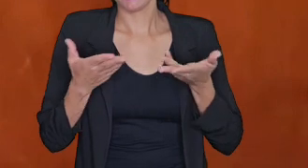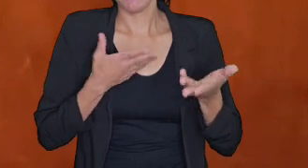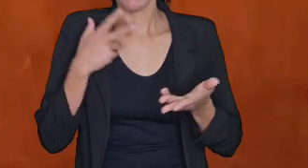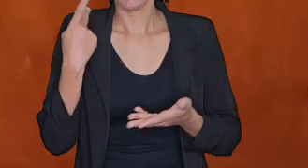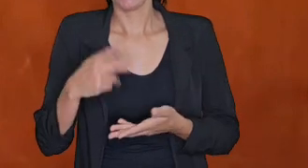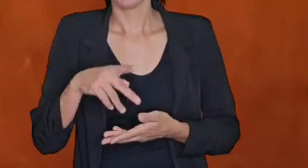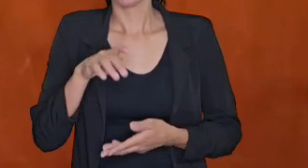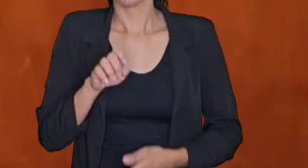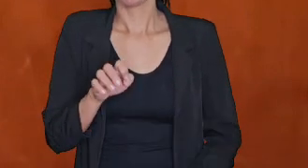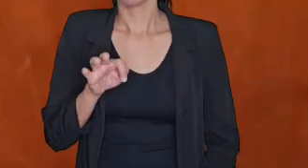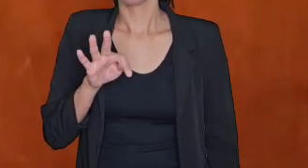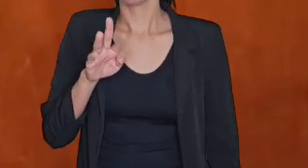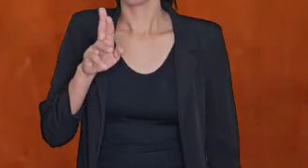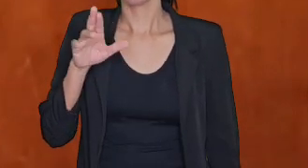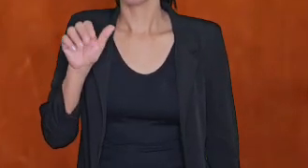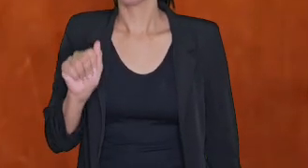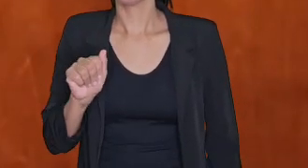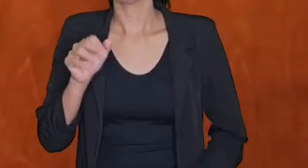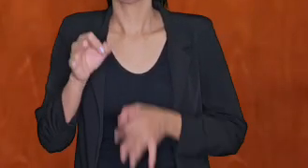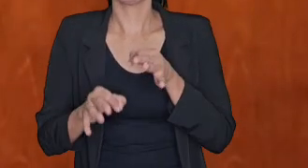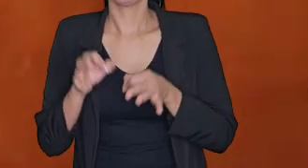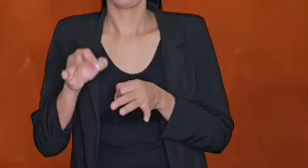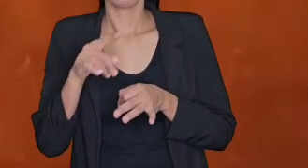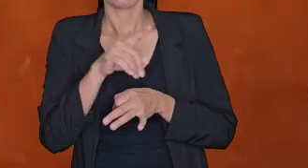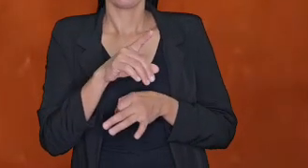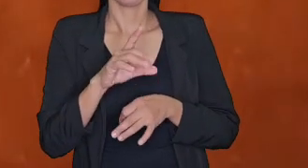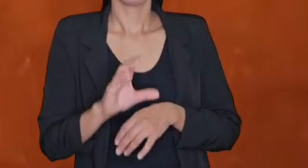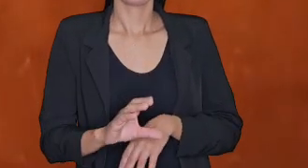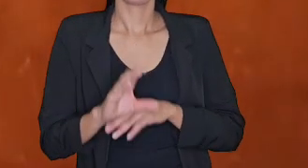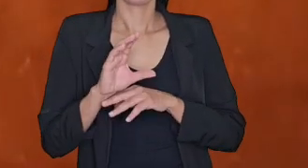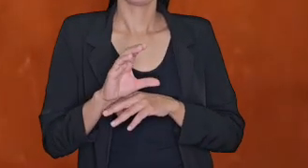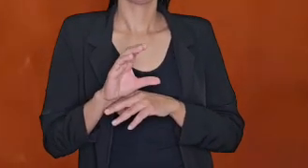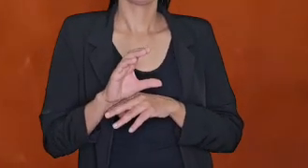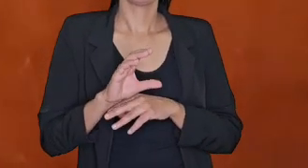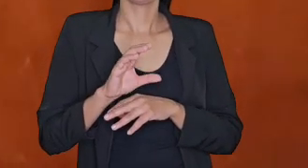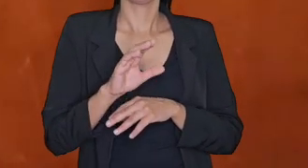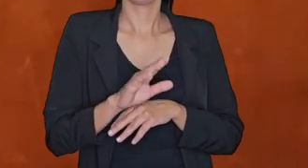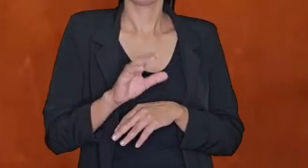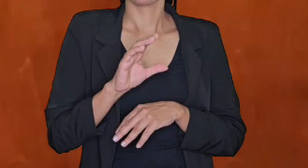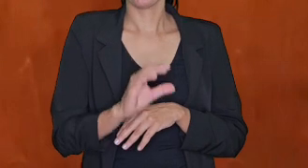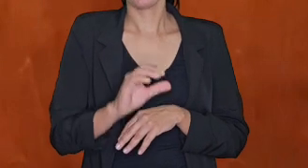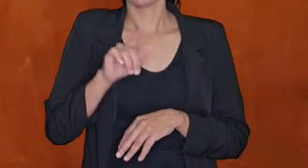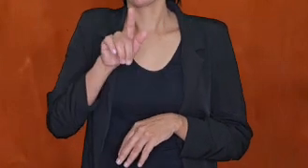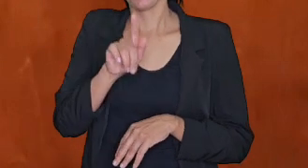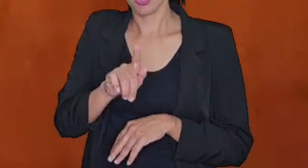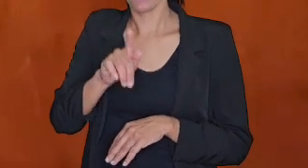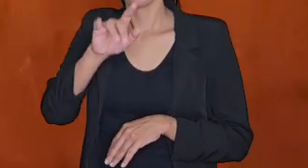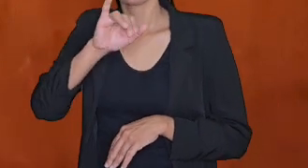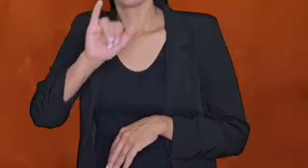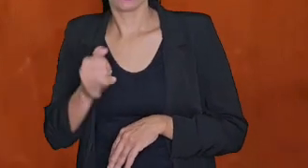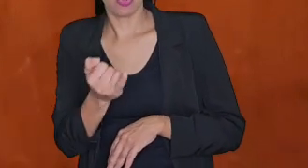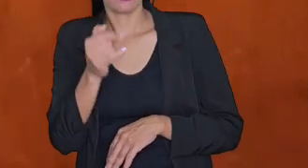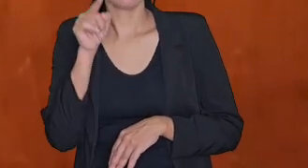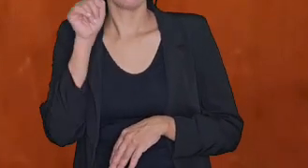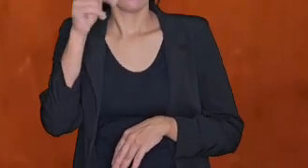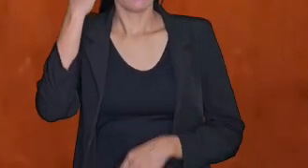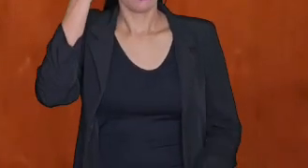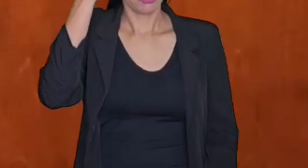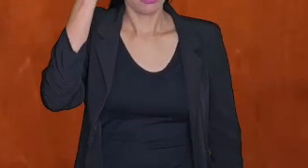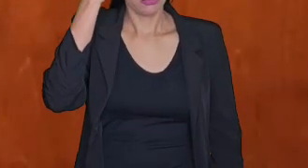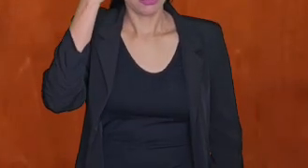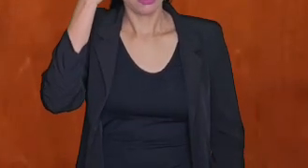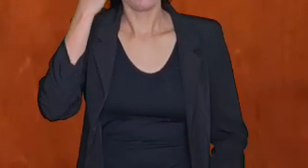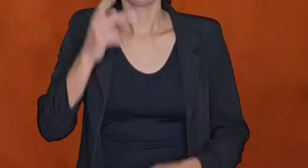modificação das normas de serviço do extrajudicial na Corregedoria Geral de Justiça do Tribunal de Justiça de São Paulo.